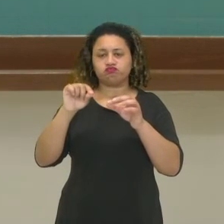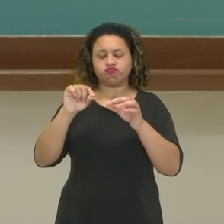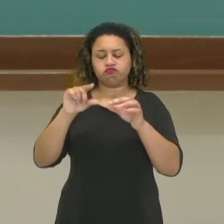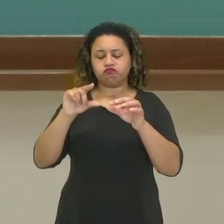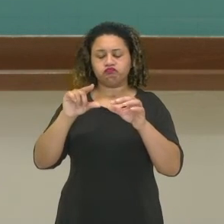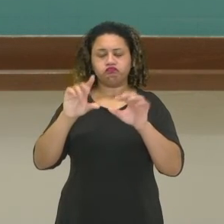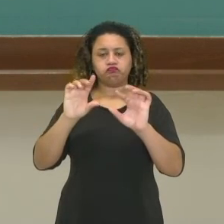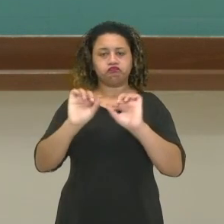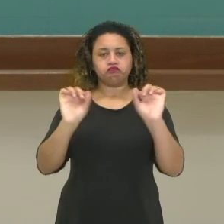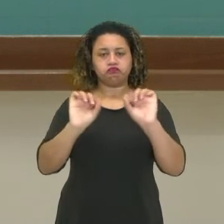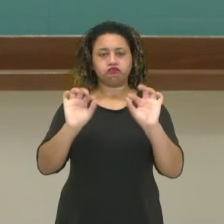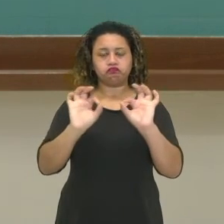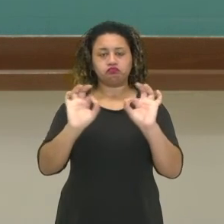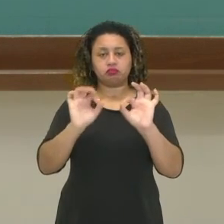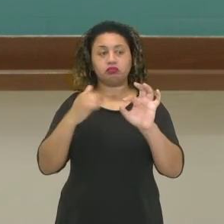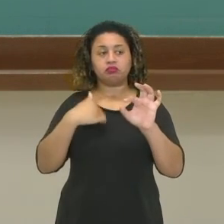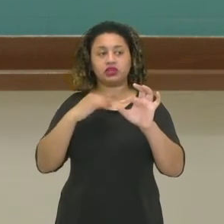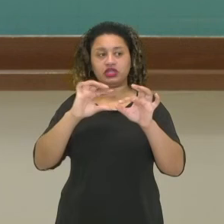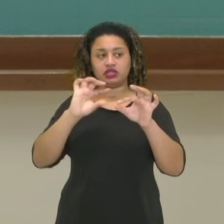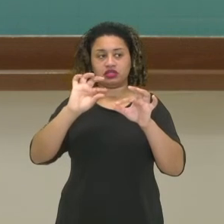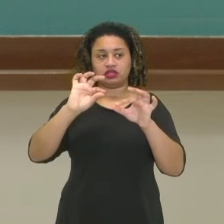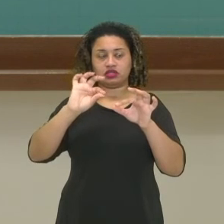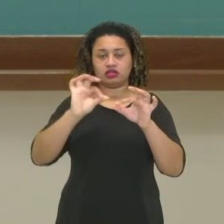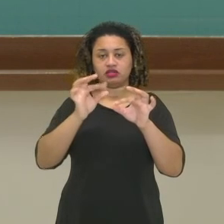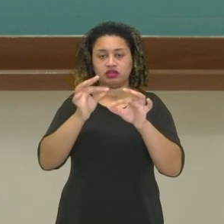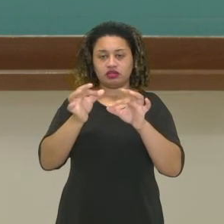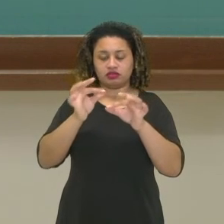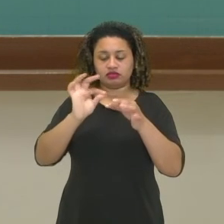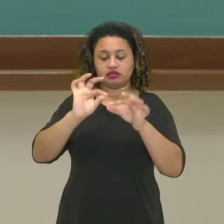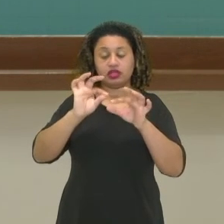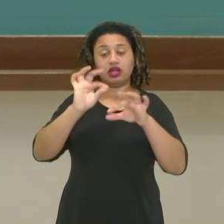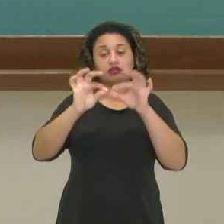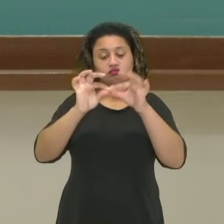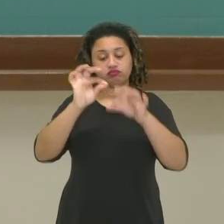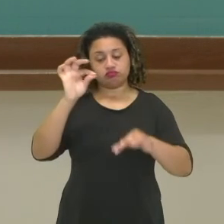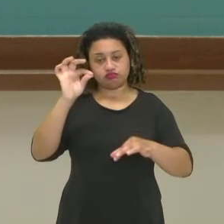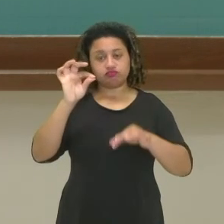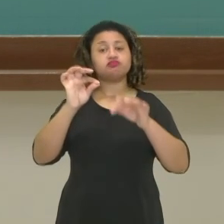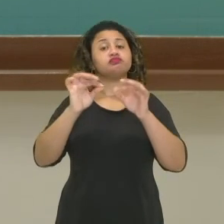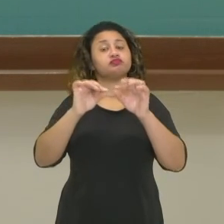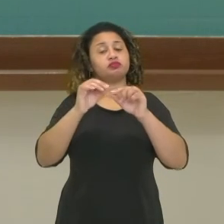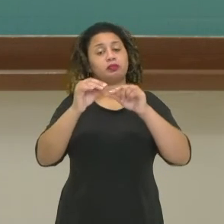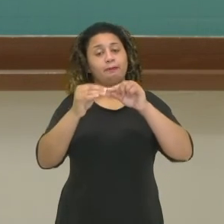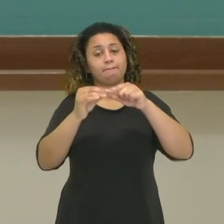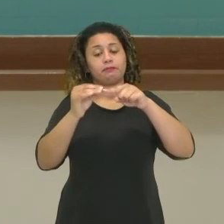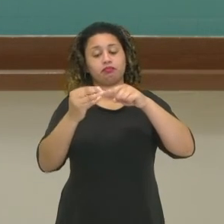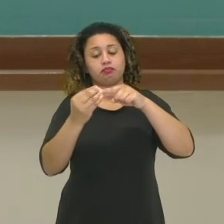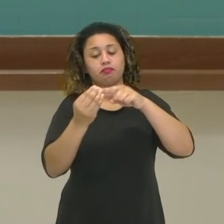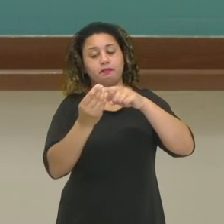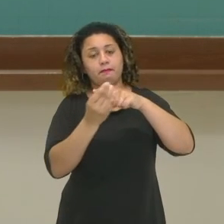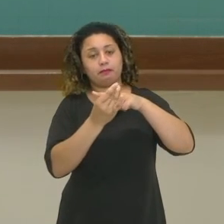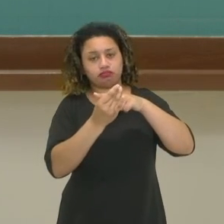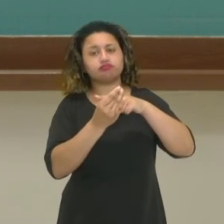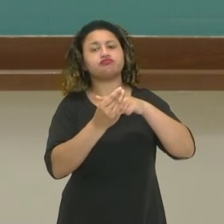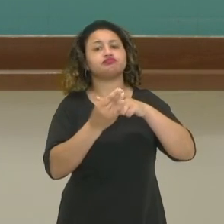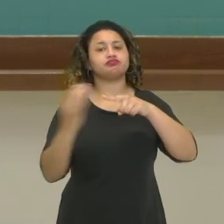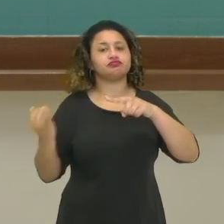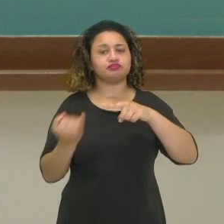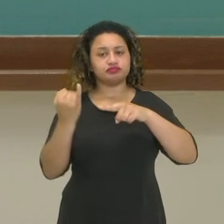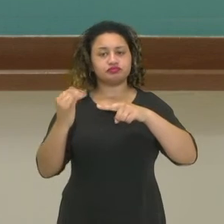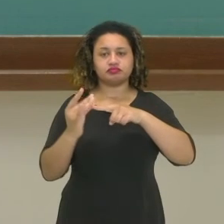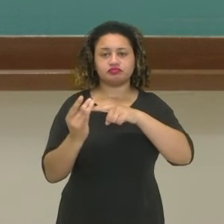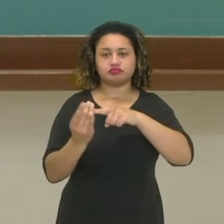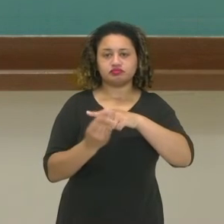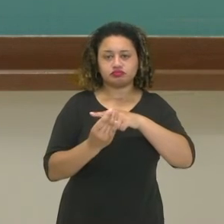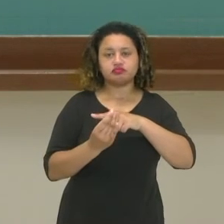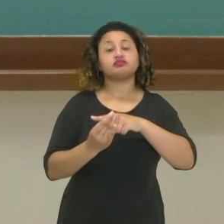né, no pênis, tem que segurar a pontinha para depois desenrolar. É importante que desenrole totalmente, né, até a base do pênis, para